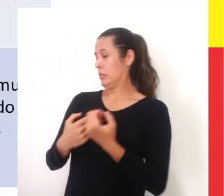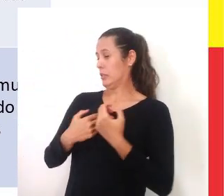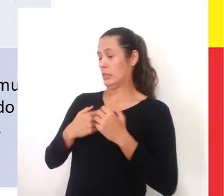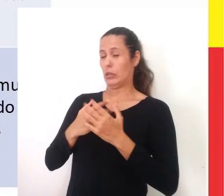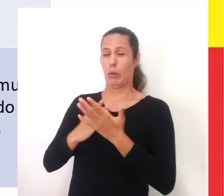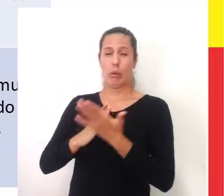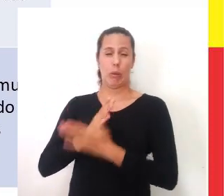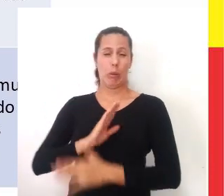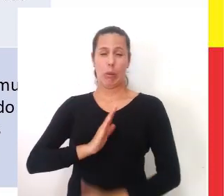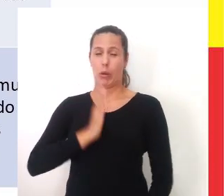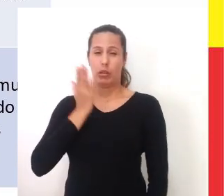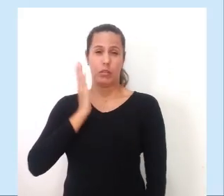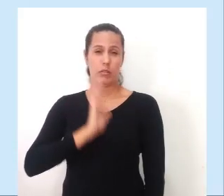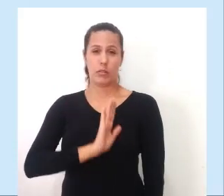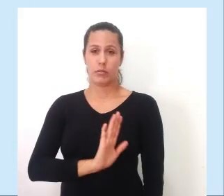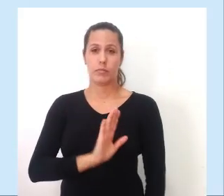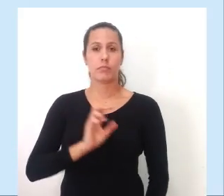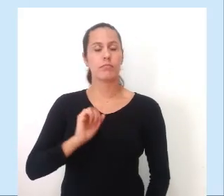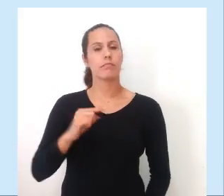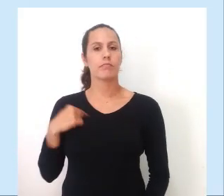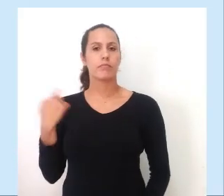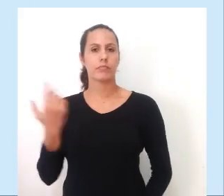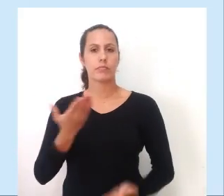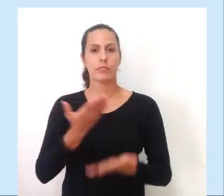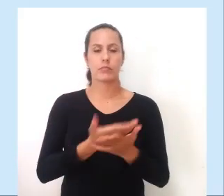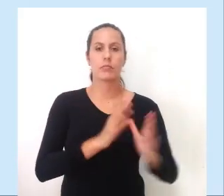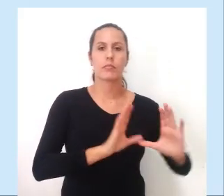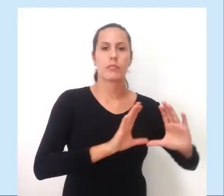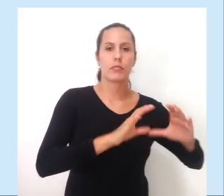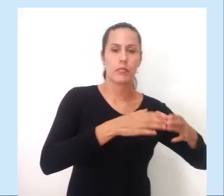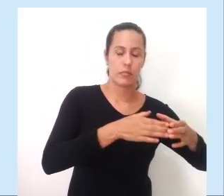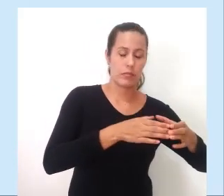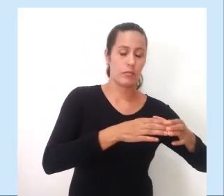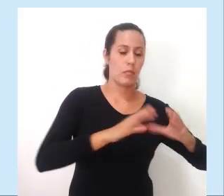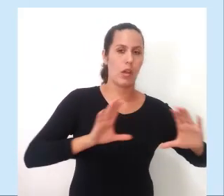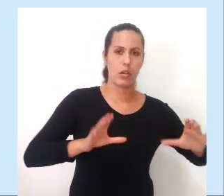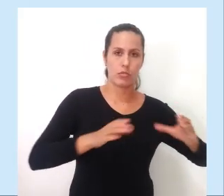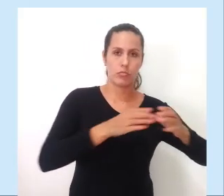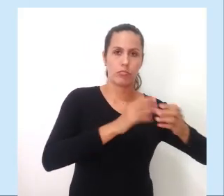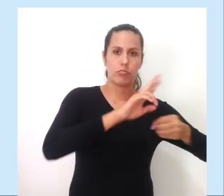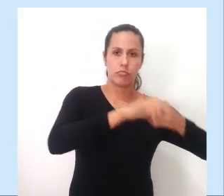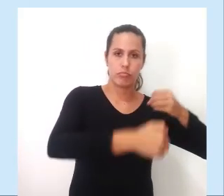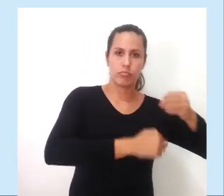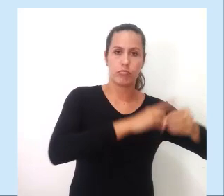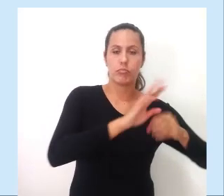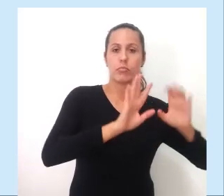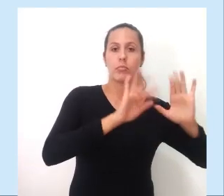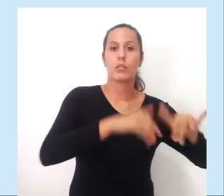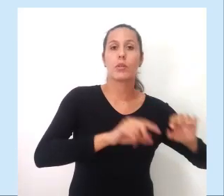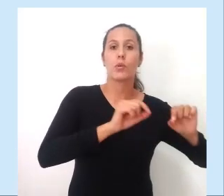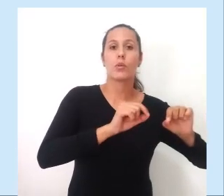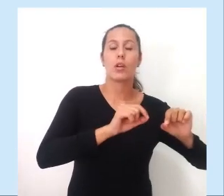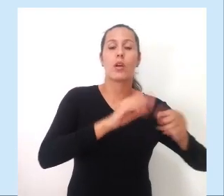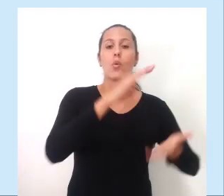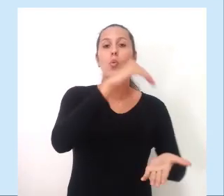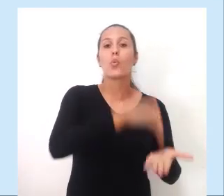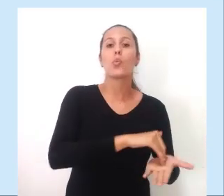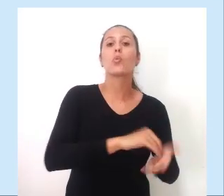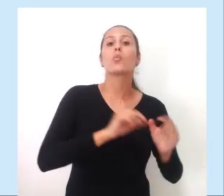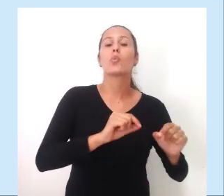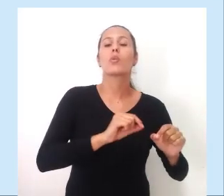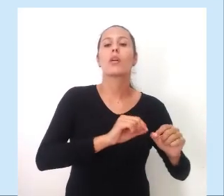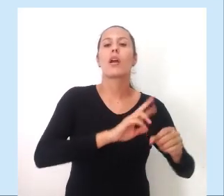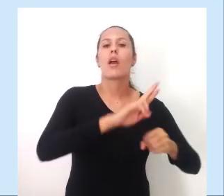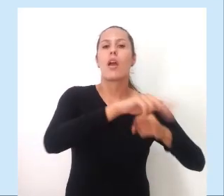terrível. Ok? A gente fecha as fontes renováveis ilimitadas